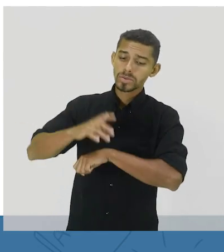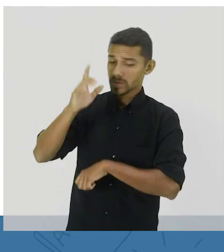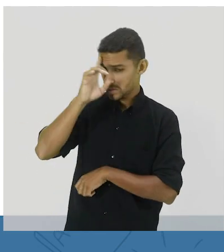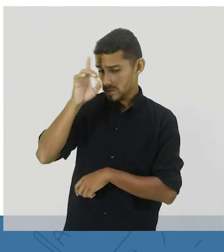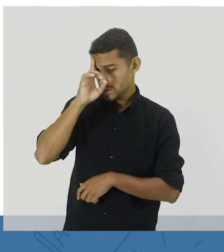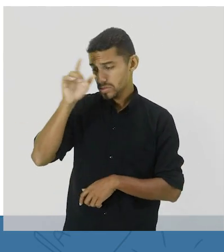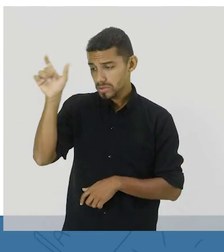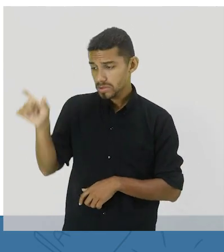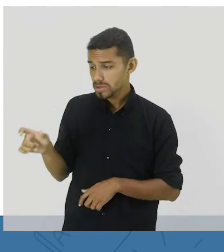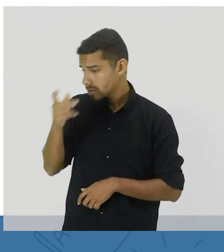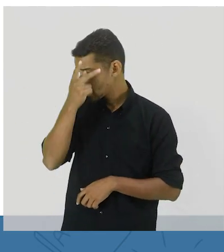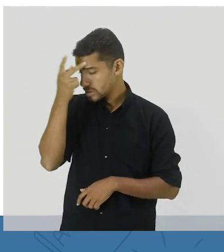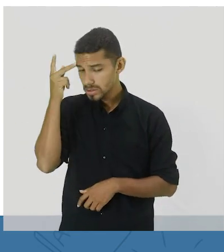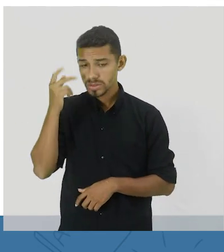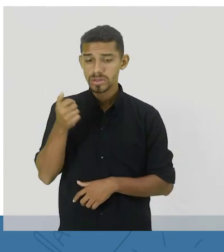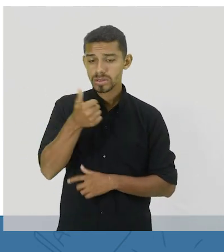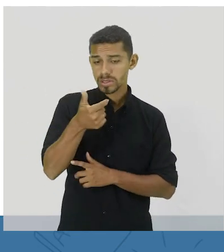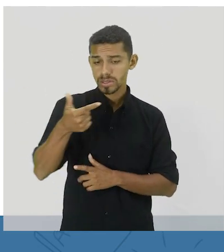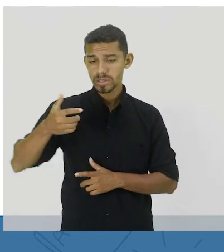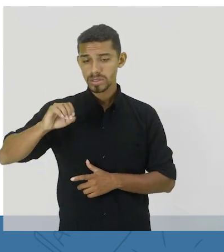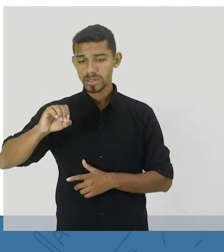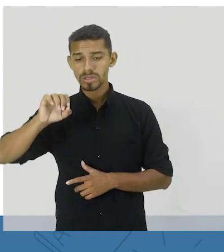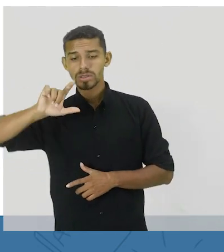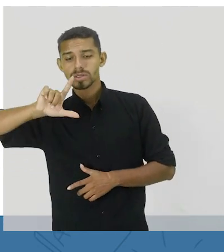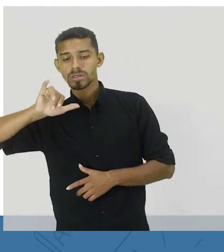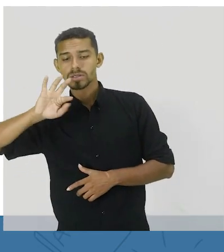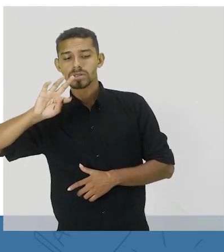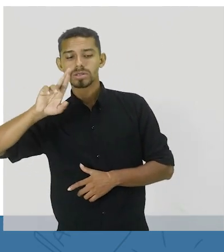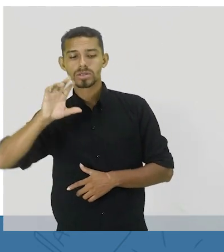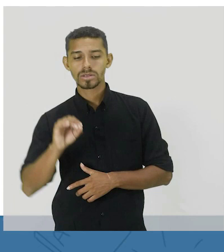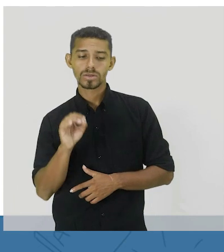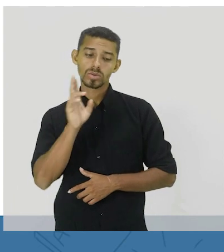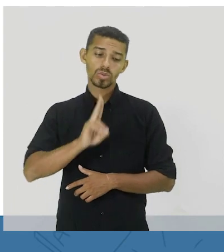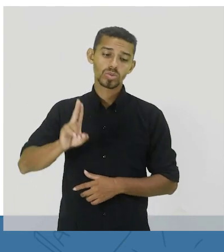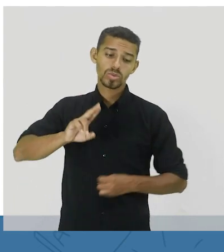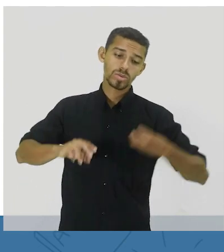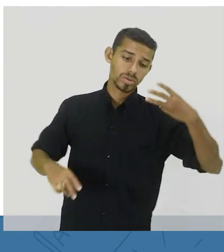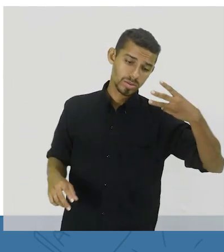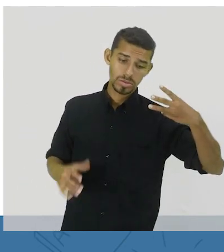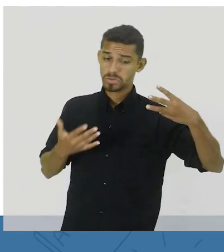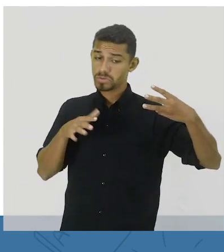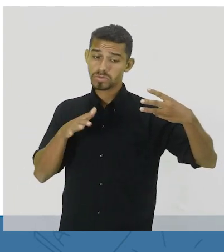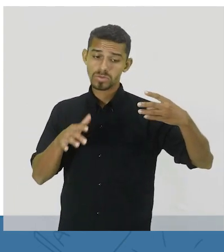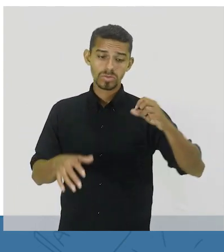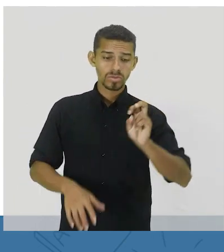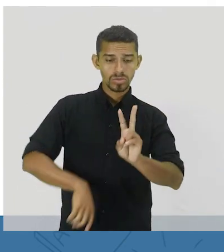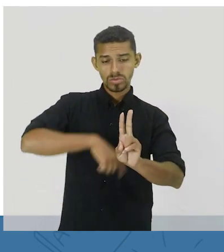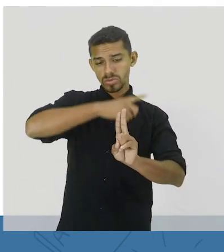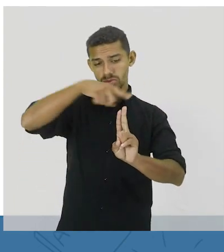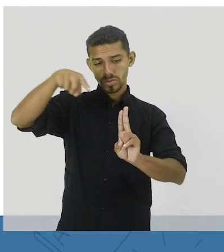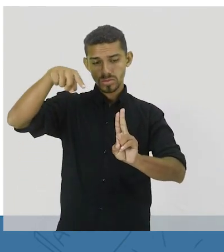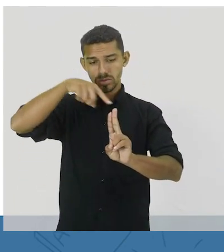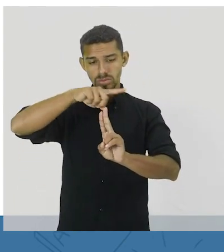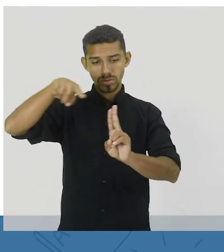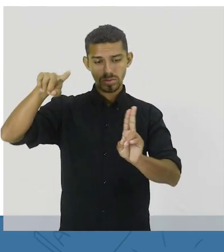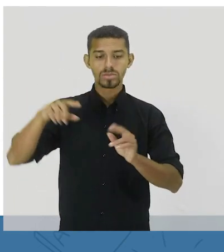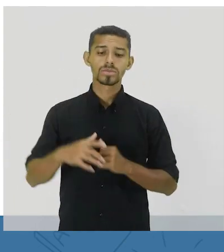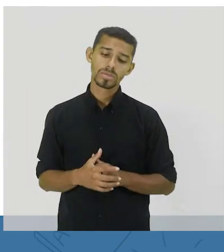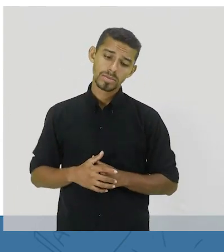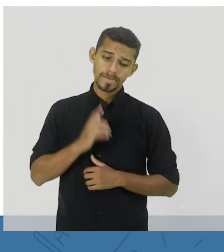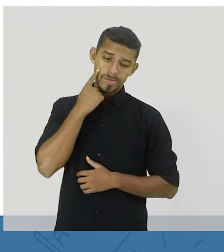por habitante é de 120 litros de água. Use 3 como aproximação para π. Nessas